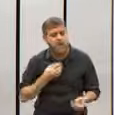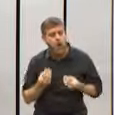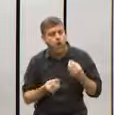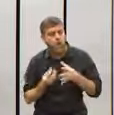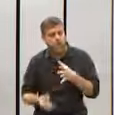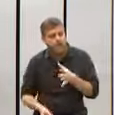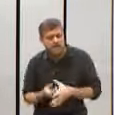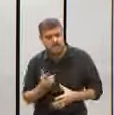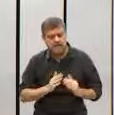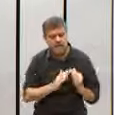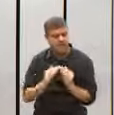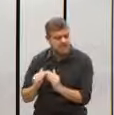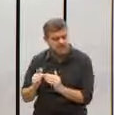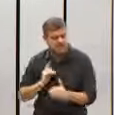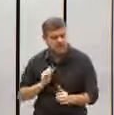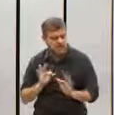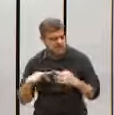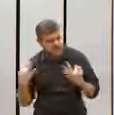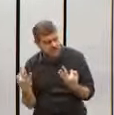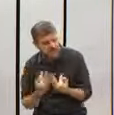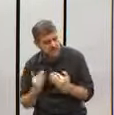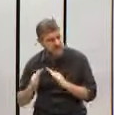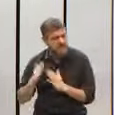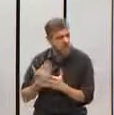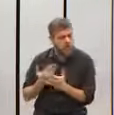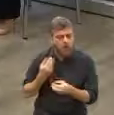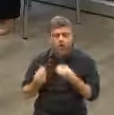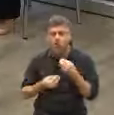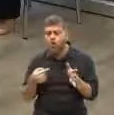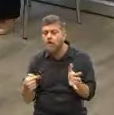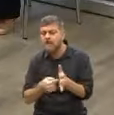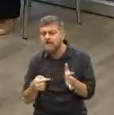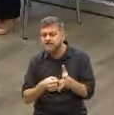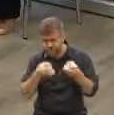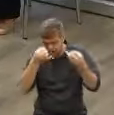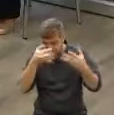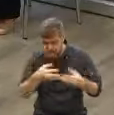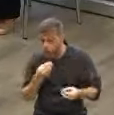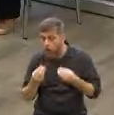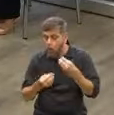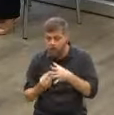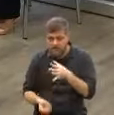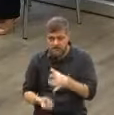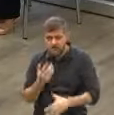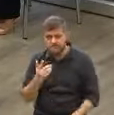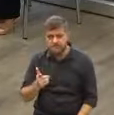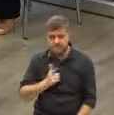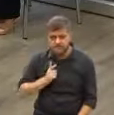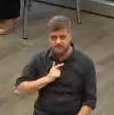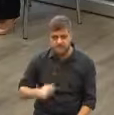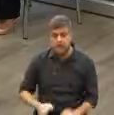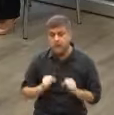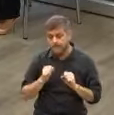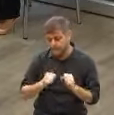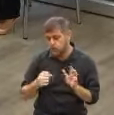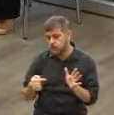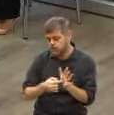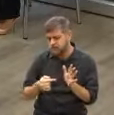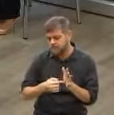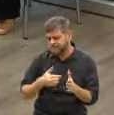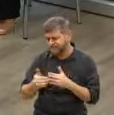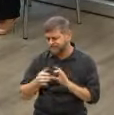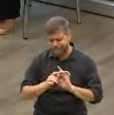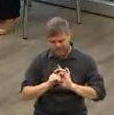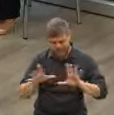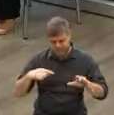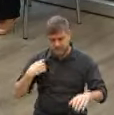através de um vizinho, de um parente, da escola. Perfeito. Me fala um pouquinho dessa rotina de vocês. São todas as portas possíveis para uma